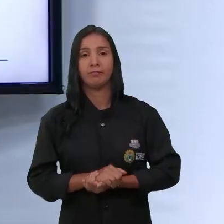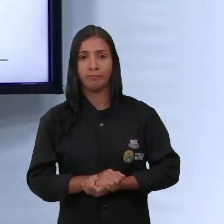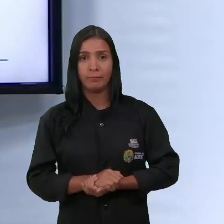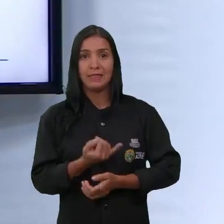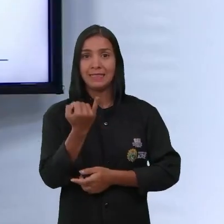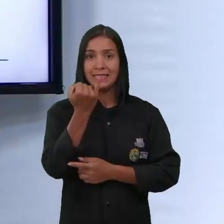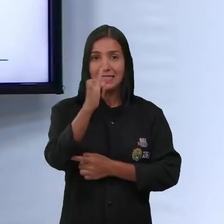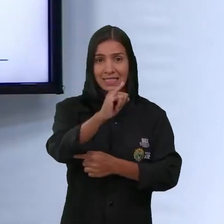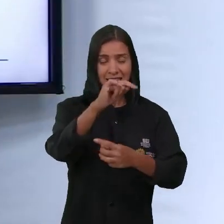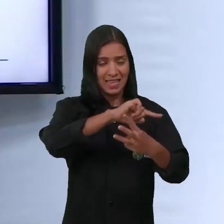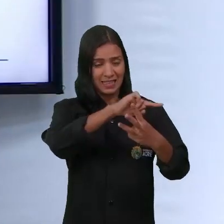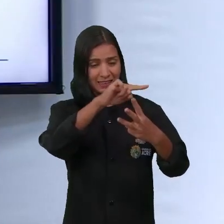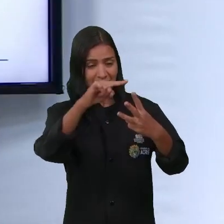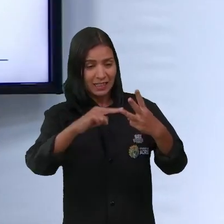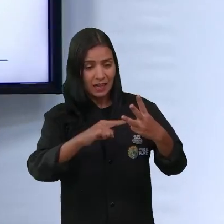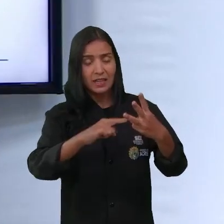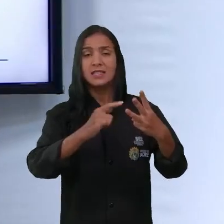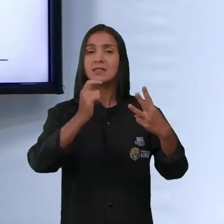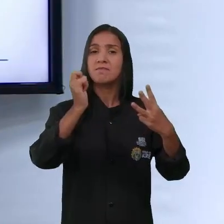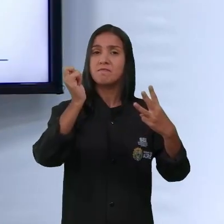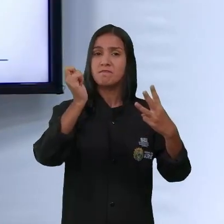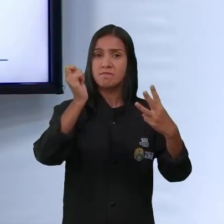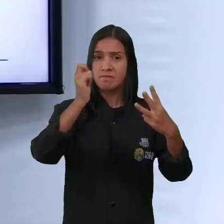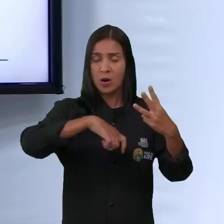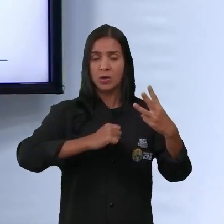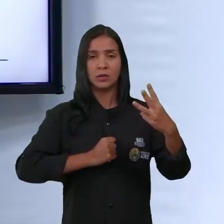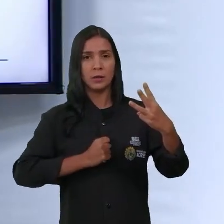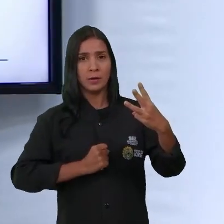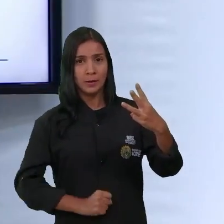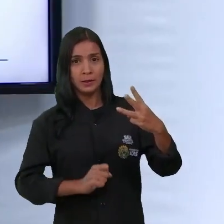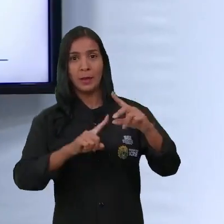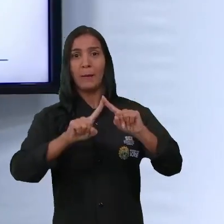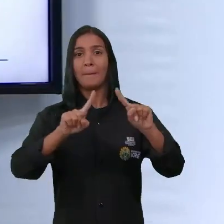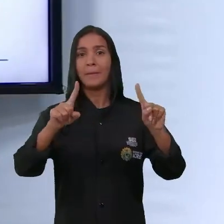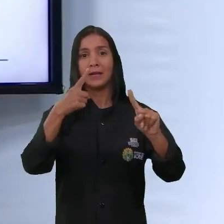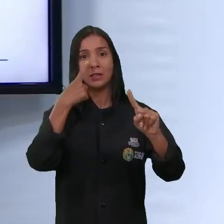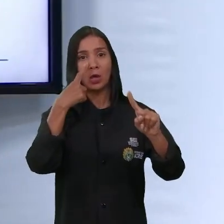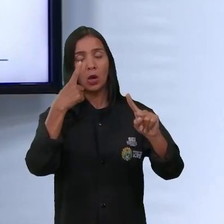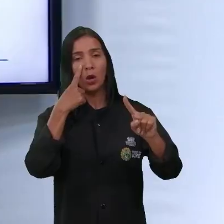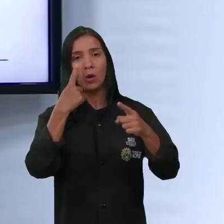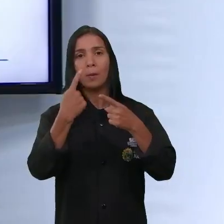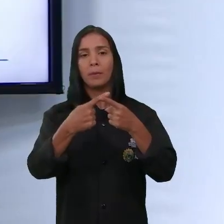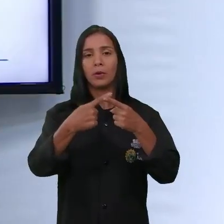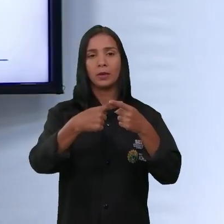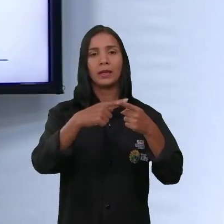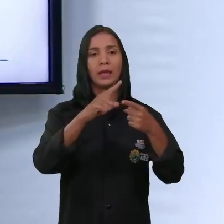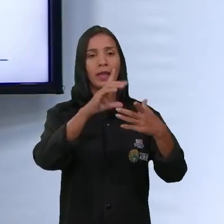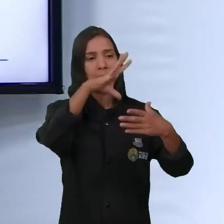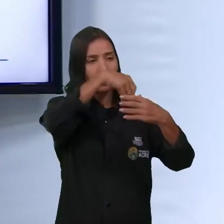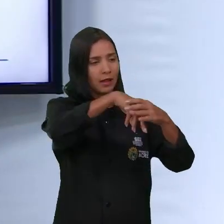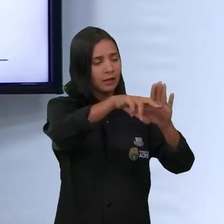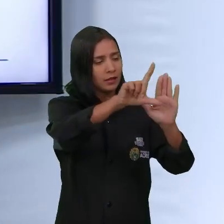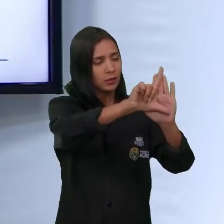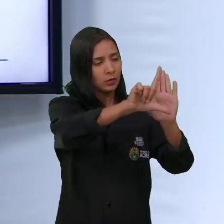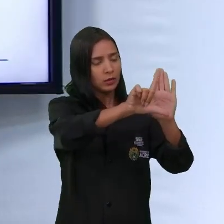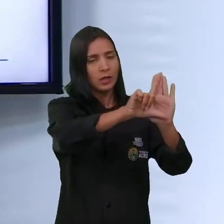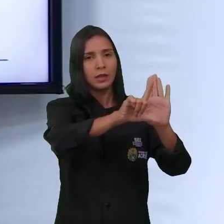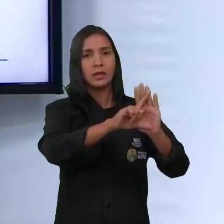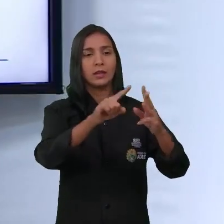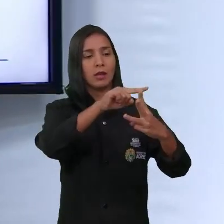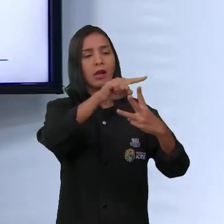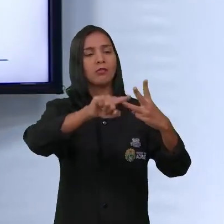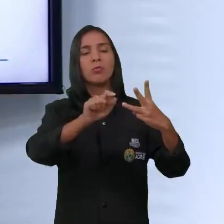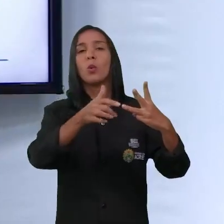o aborto ele pode ser realizado conforme previsto na jurisdição. Quais são